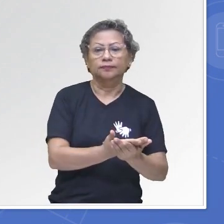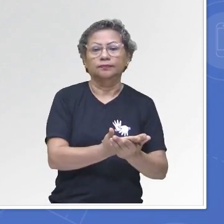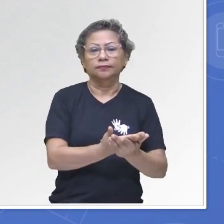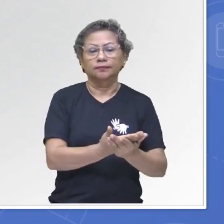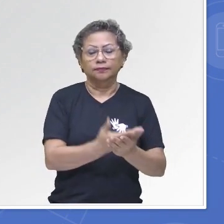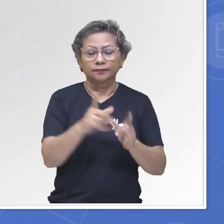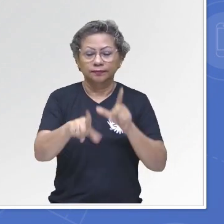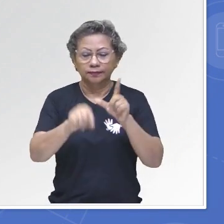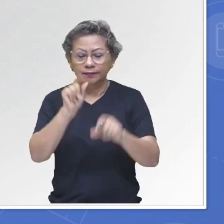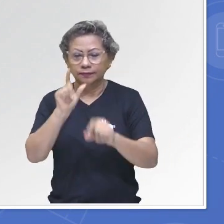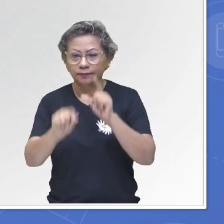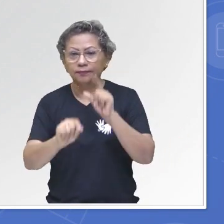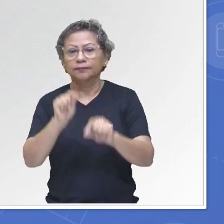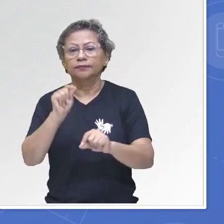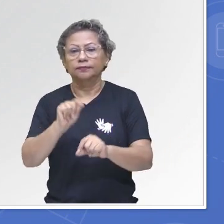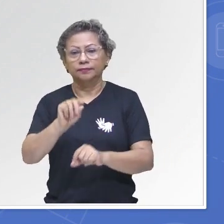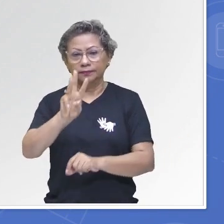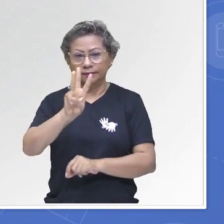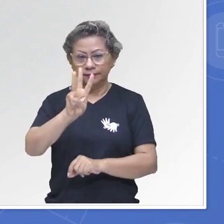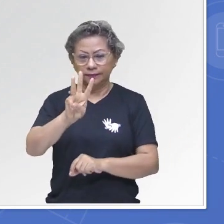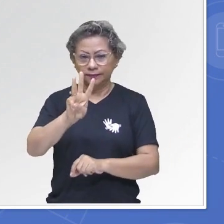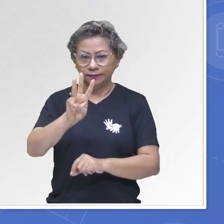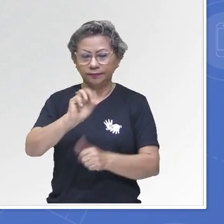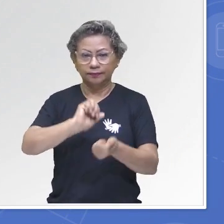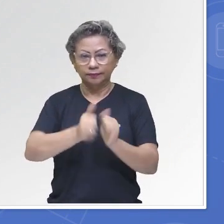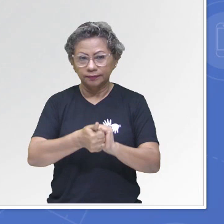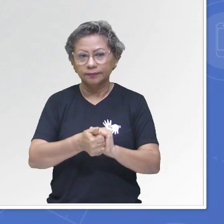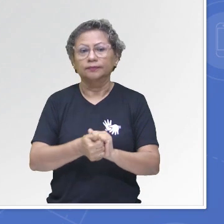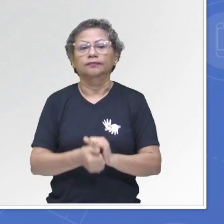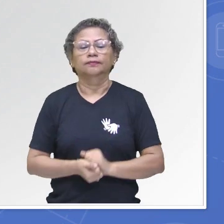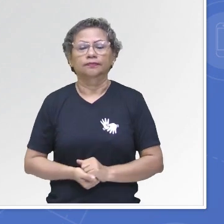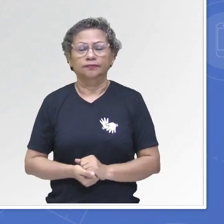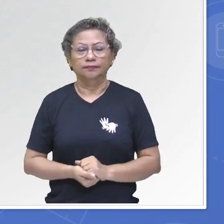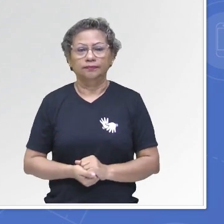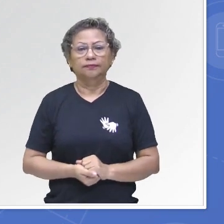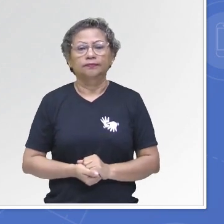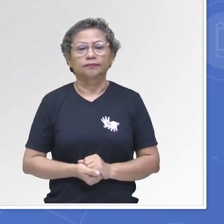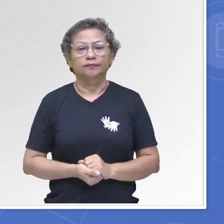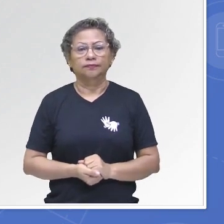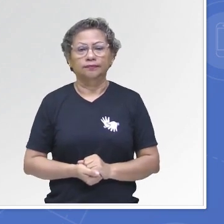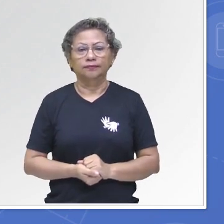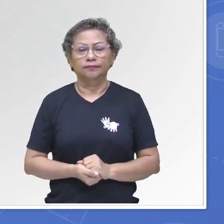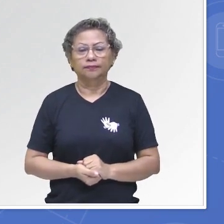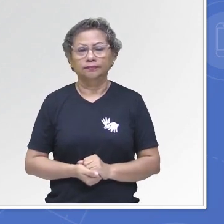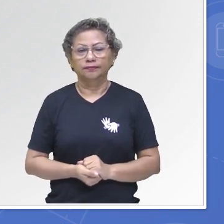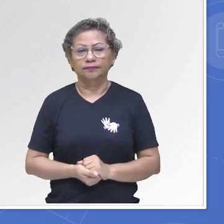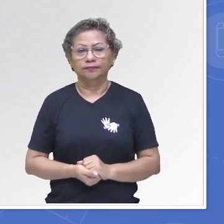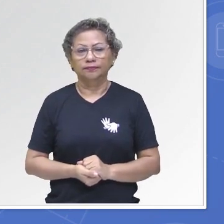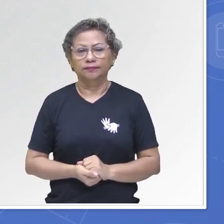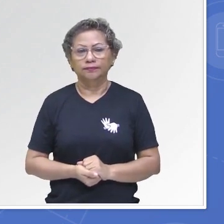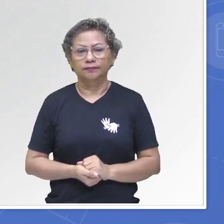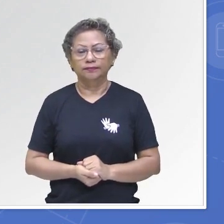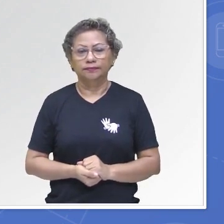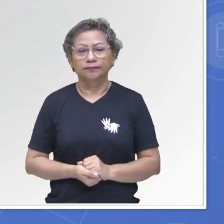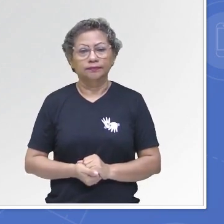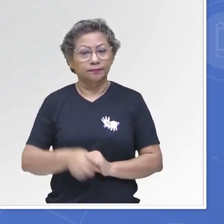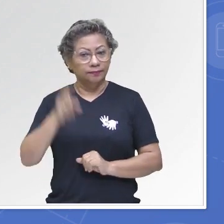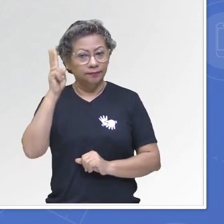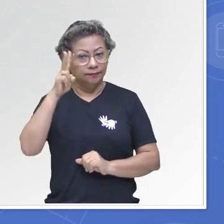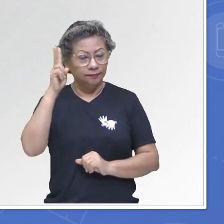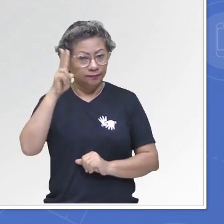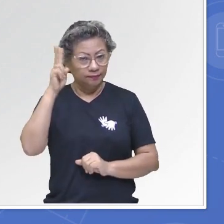atletas selecionados aleatoriamente de cada uma de suas equipes esportivas, tá? Lembrando que